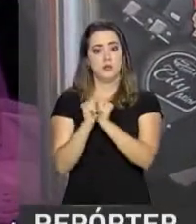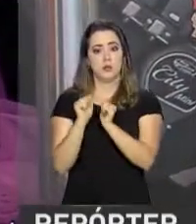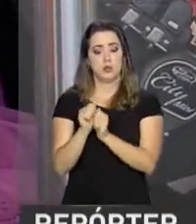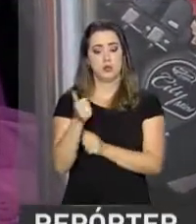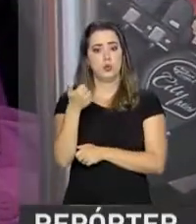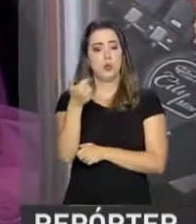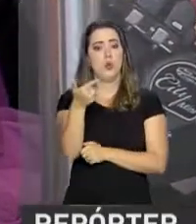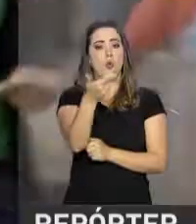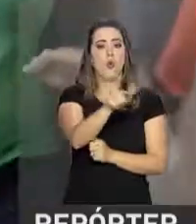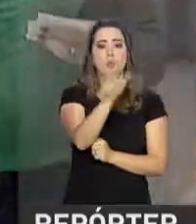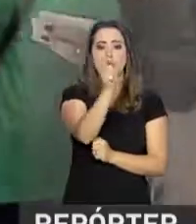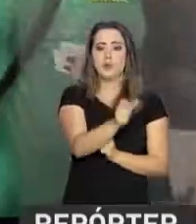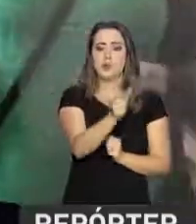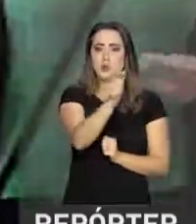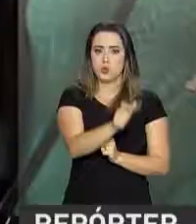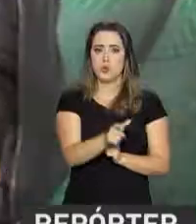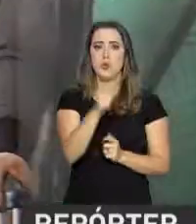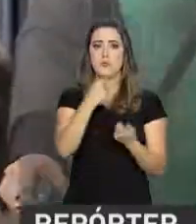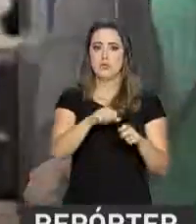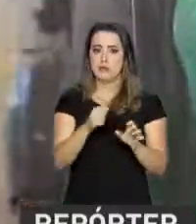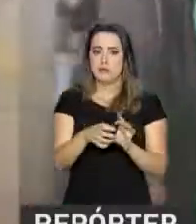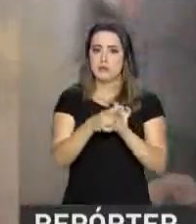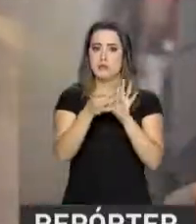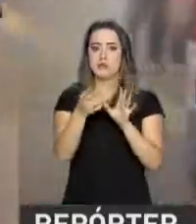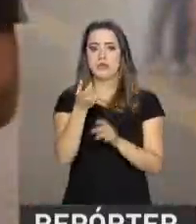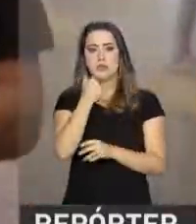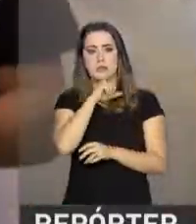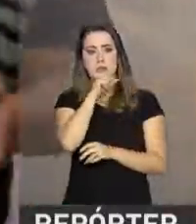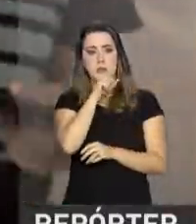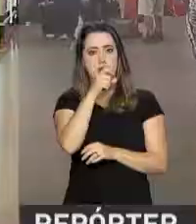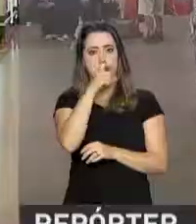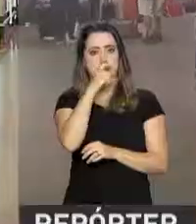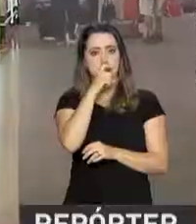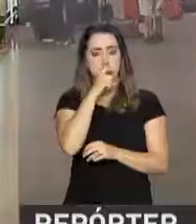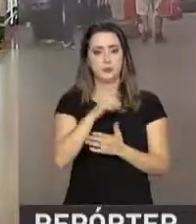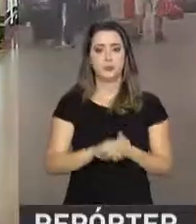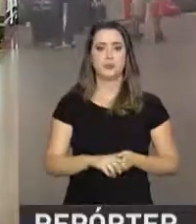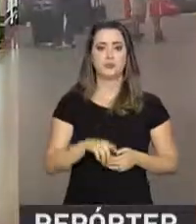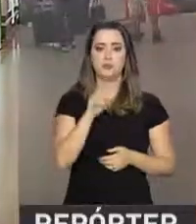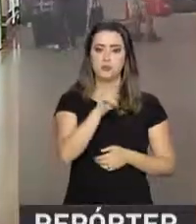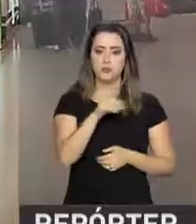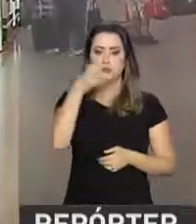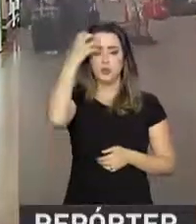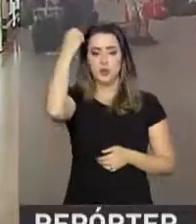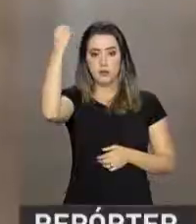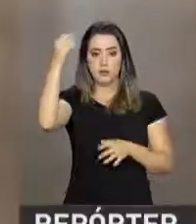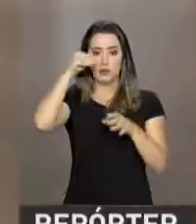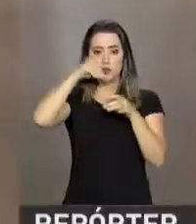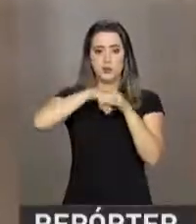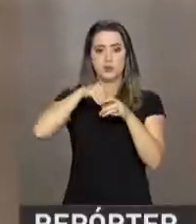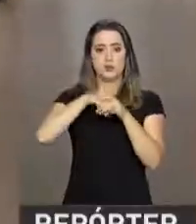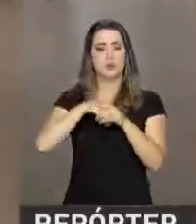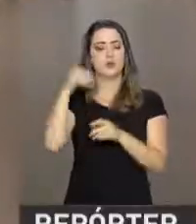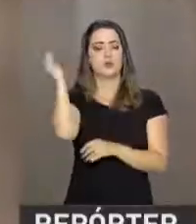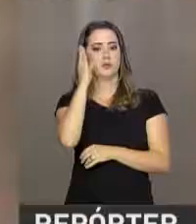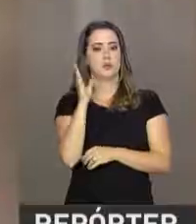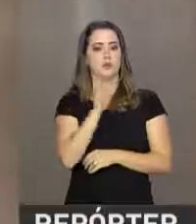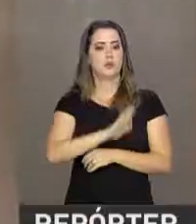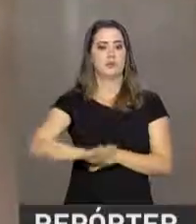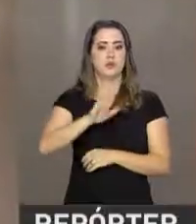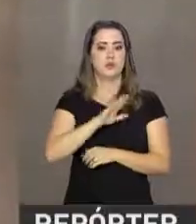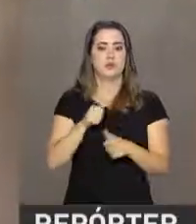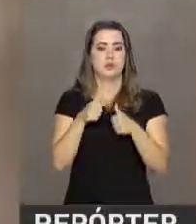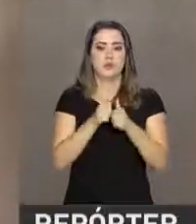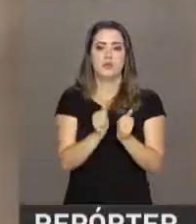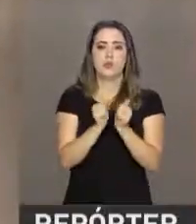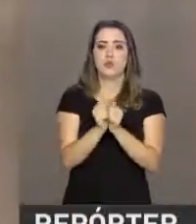for outra pessoa, é preciso autorização da mãe e do pai. Em viagens dentro do Brasil, crianças que estiverem